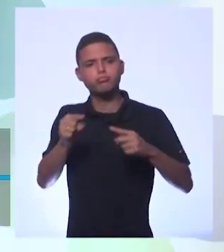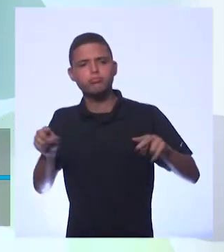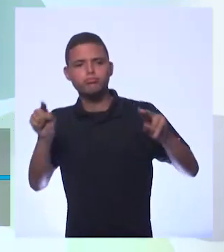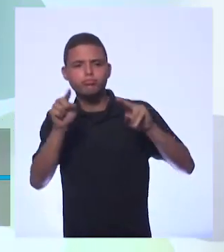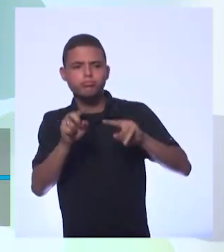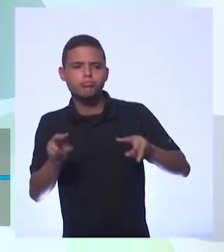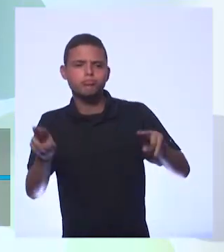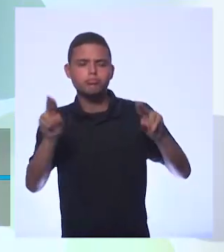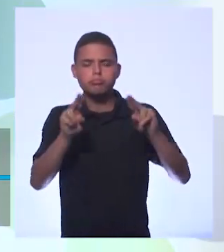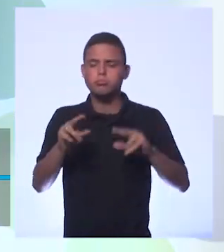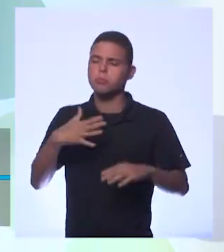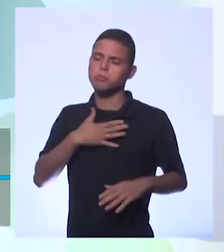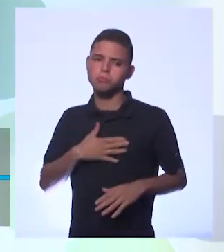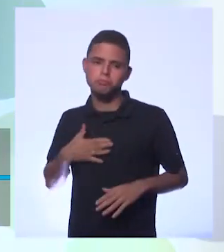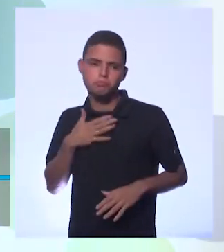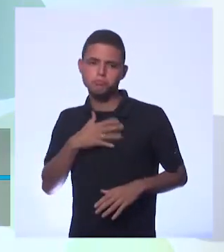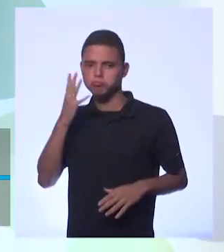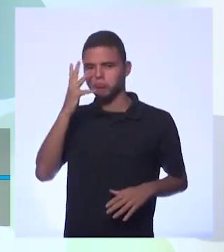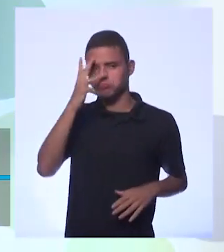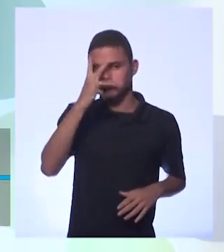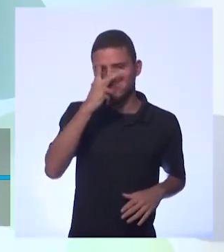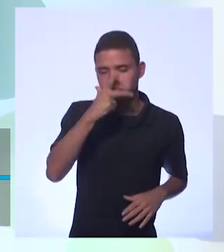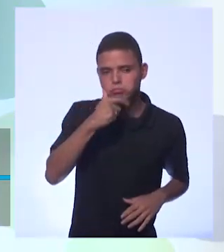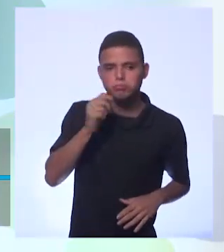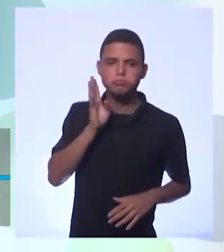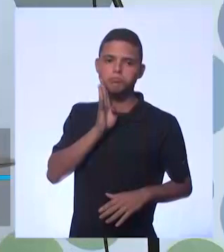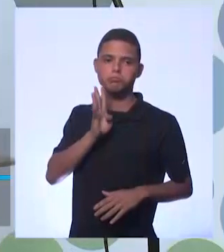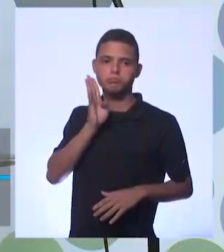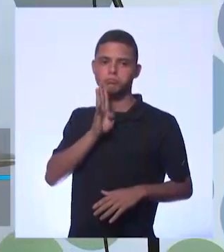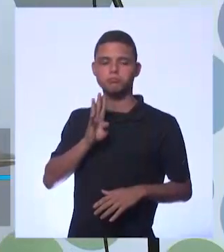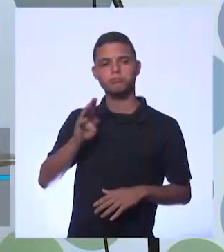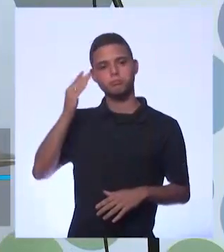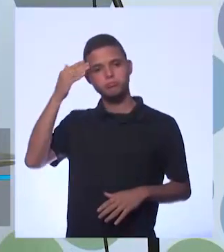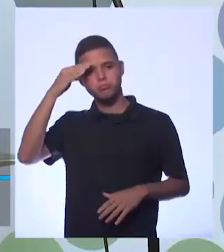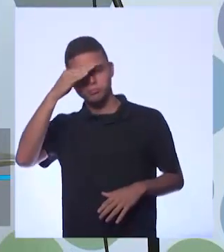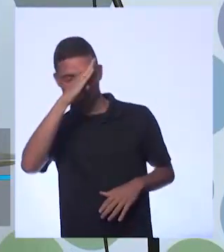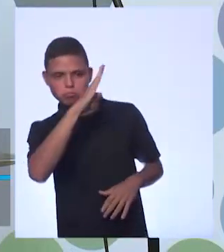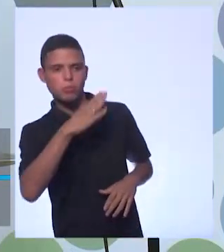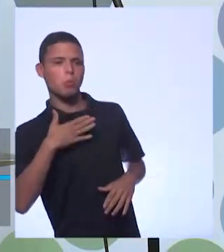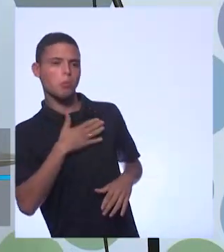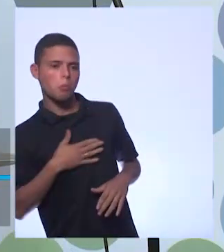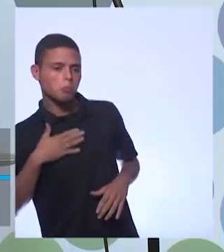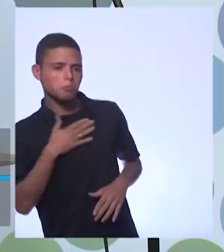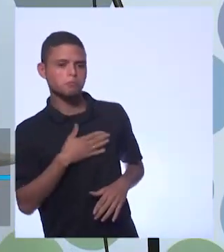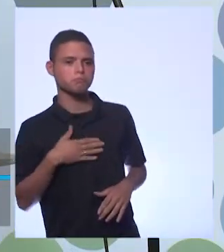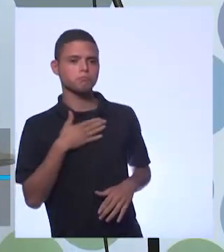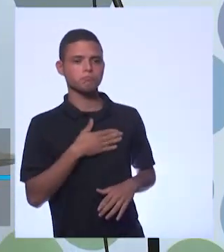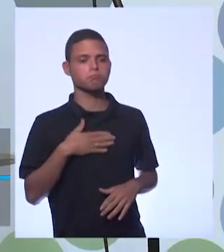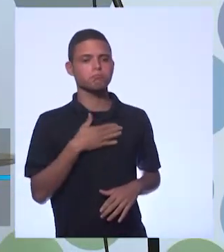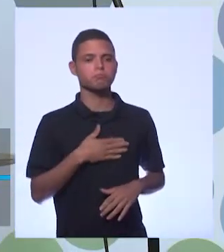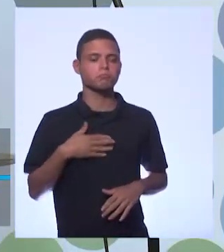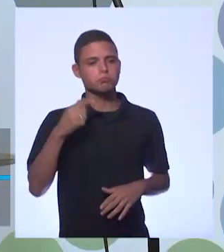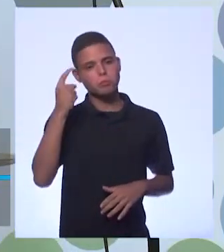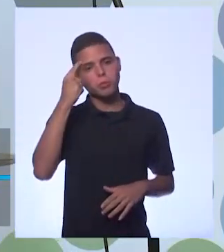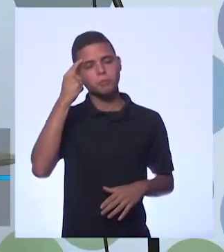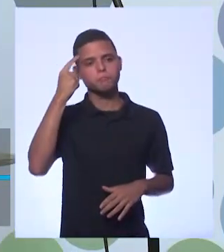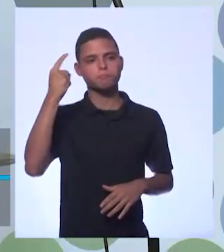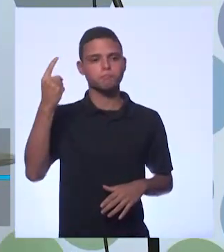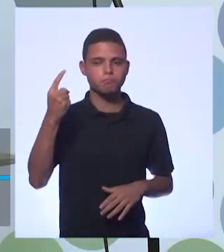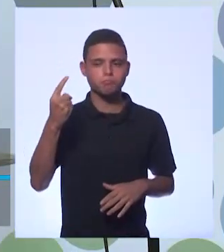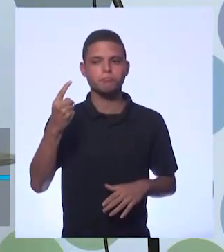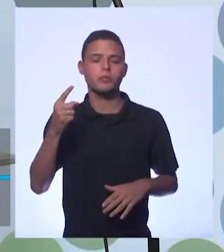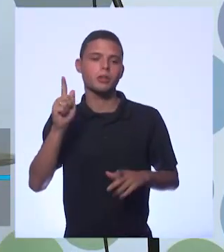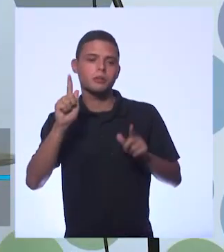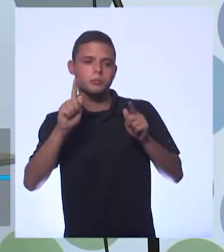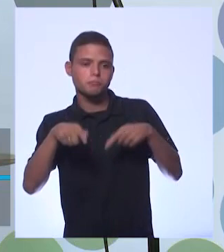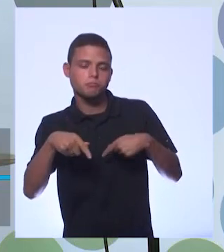subjetiva. Que interessante, que bonito, né? Legal, né? Também gosto dessa ideia. E, bom, é isso, pessoal. Eu queria